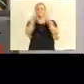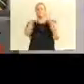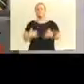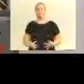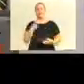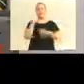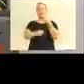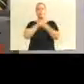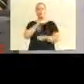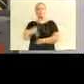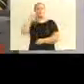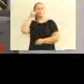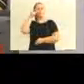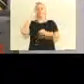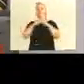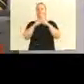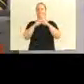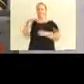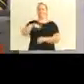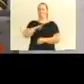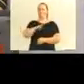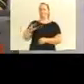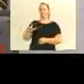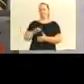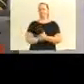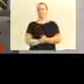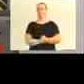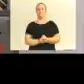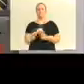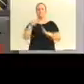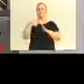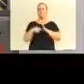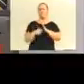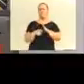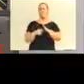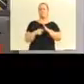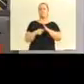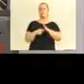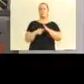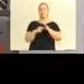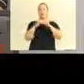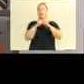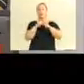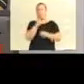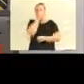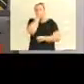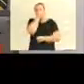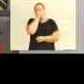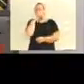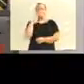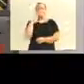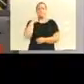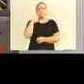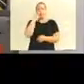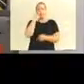coletivo em Blumenau. Até alguns meses eram ônibus lotados, atrasados, alguns horários não circulavam, pneu careca, e por